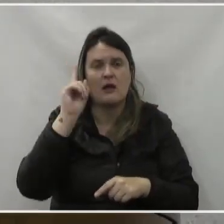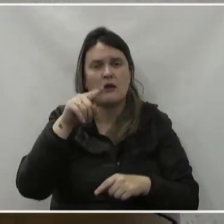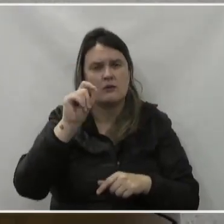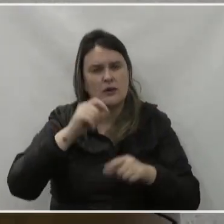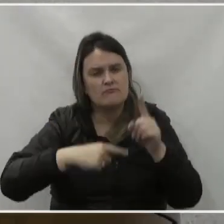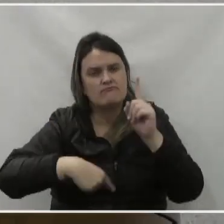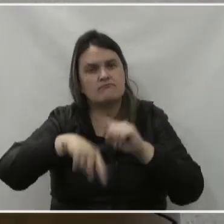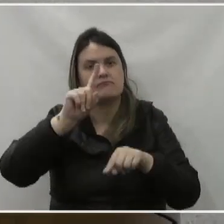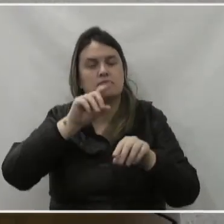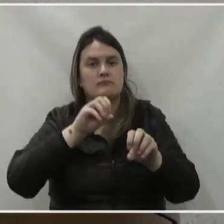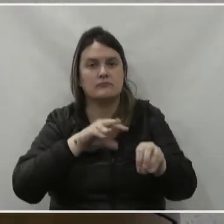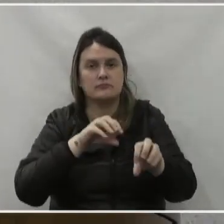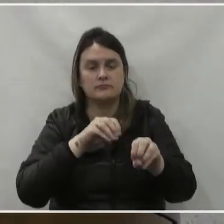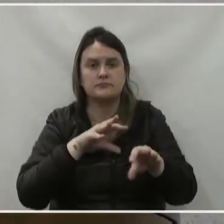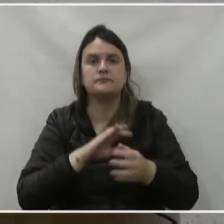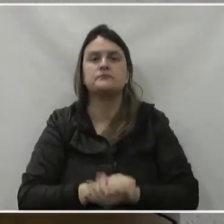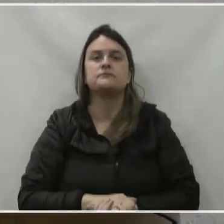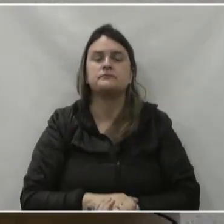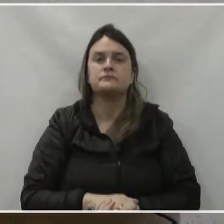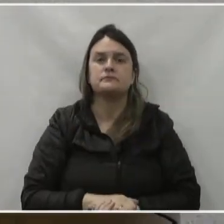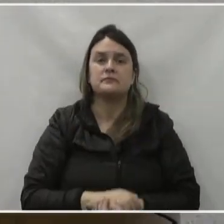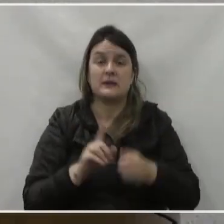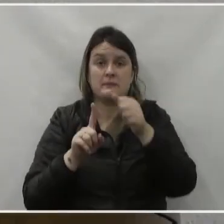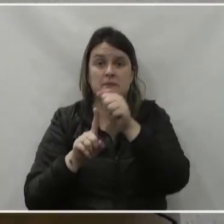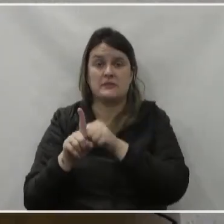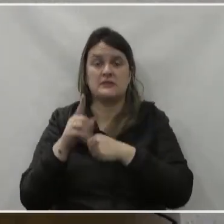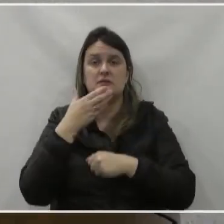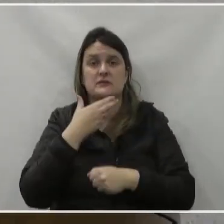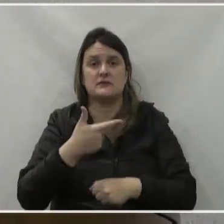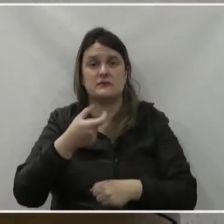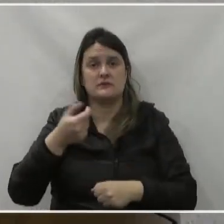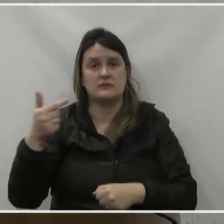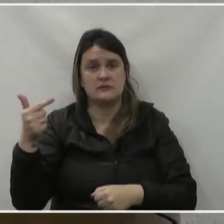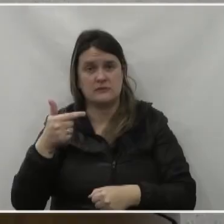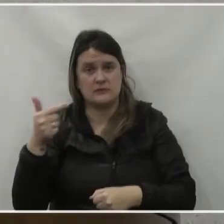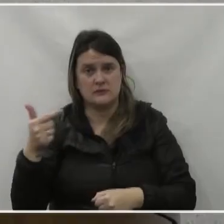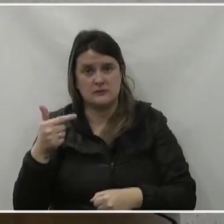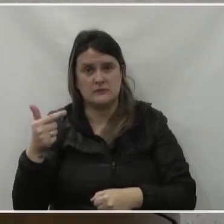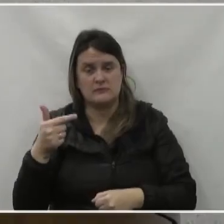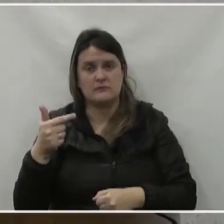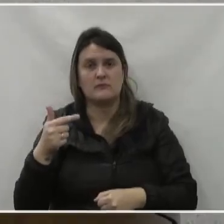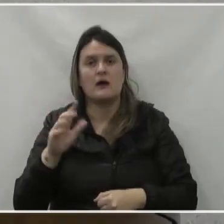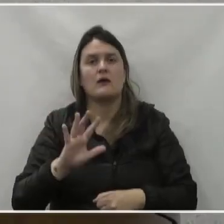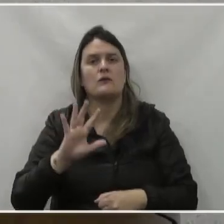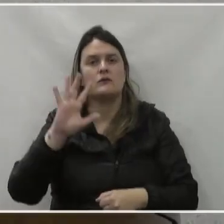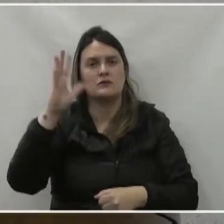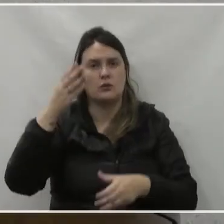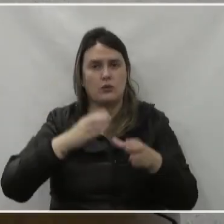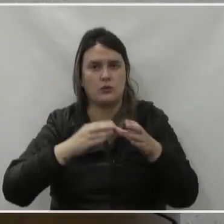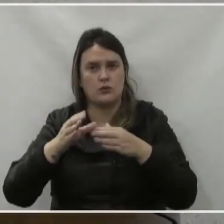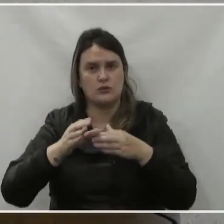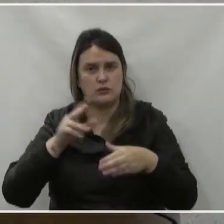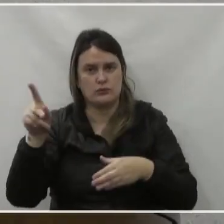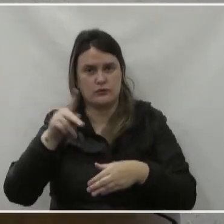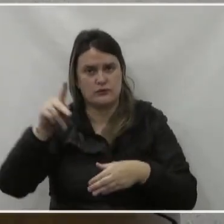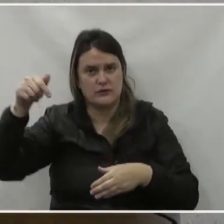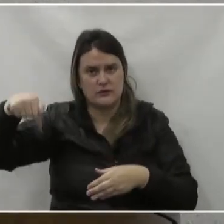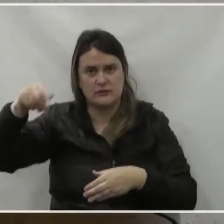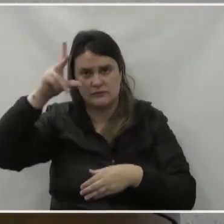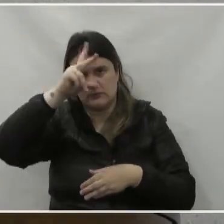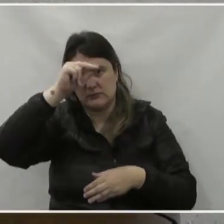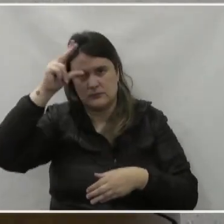transforma a educação. Em dezembro de 2022, tivemos concurso para professores aqui na